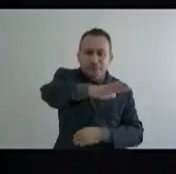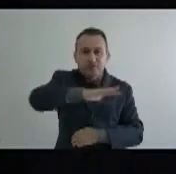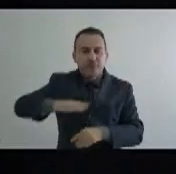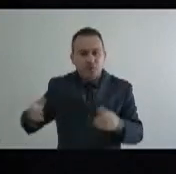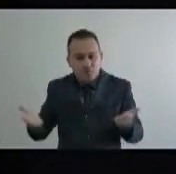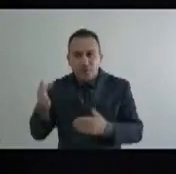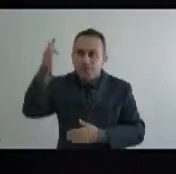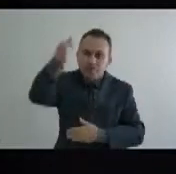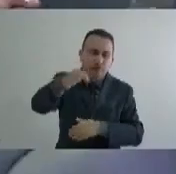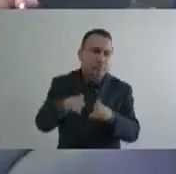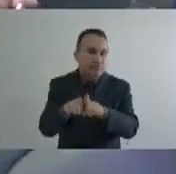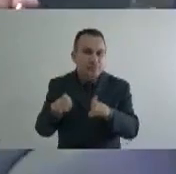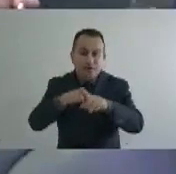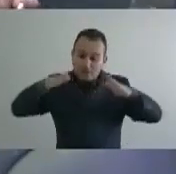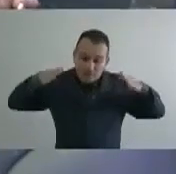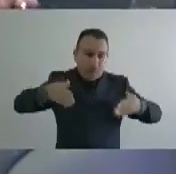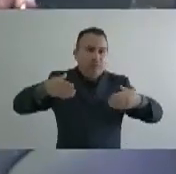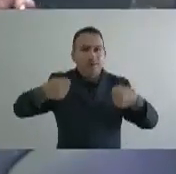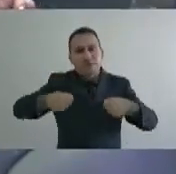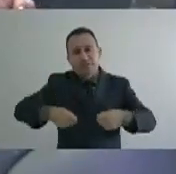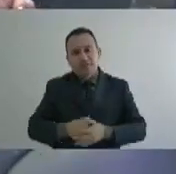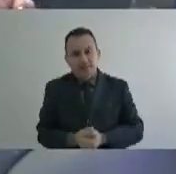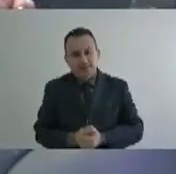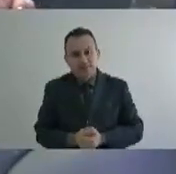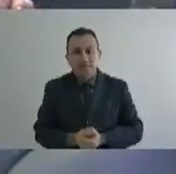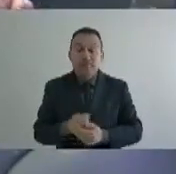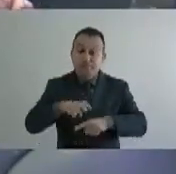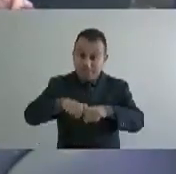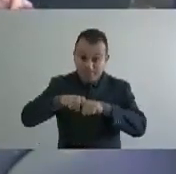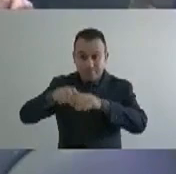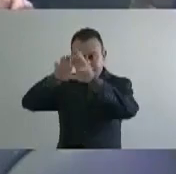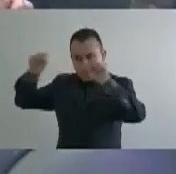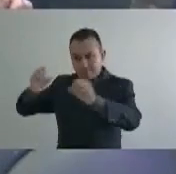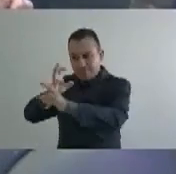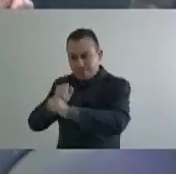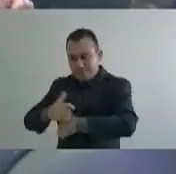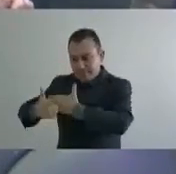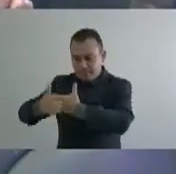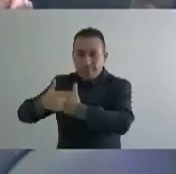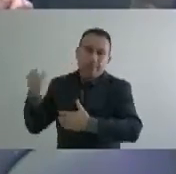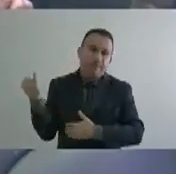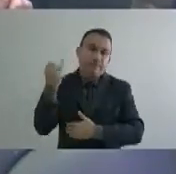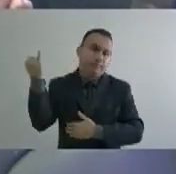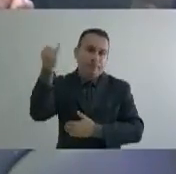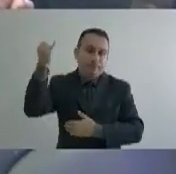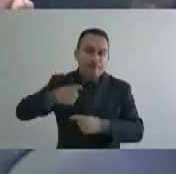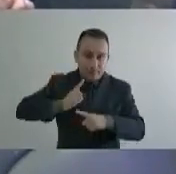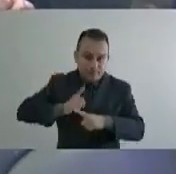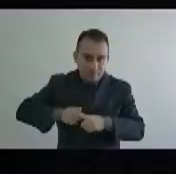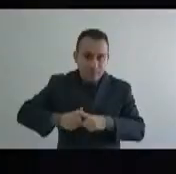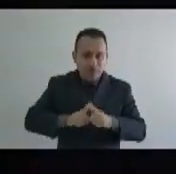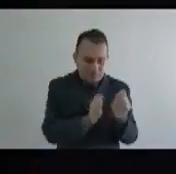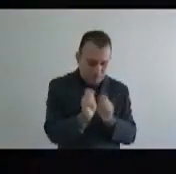que centrar as nossas energias. Por isso, o importante papel do Tribunal de Contas, porque muito mais do que fazer o